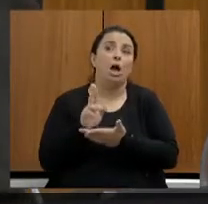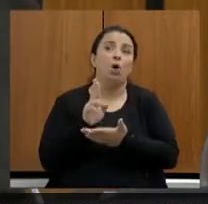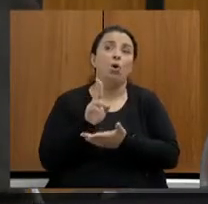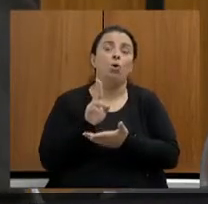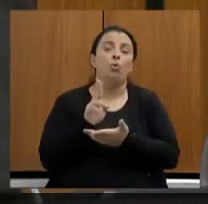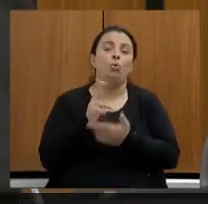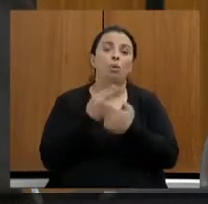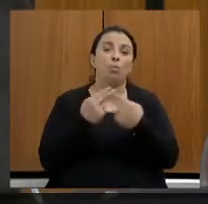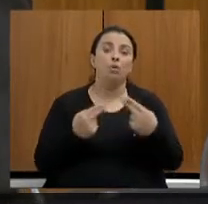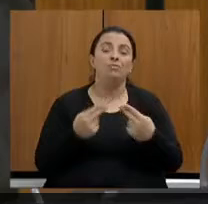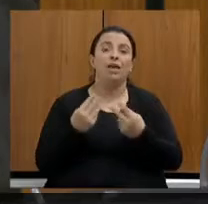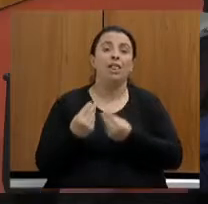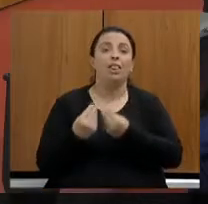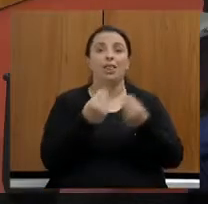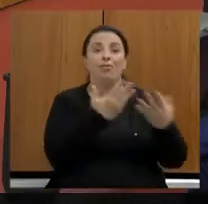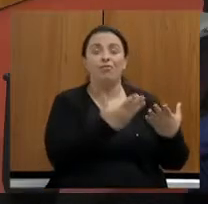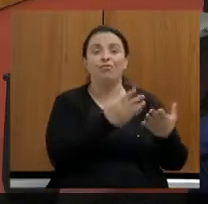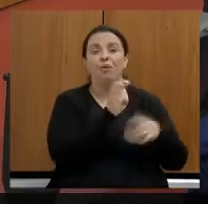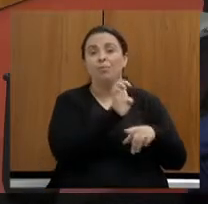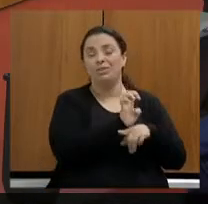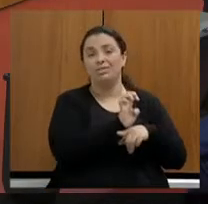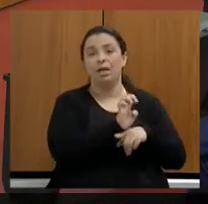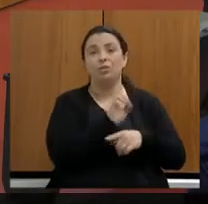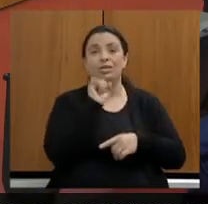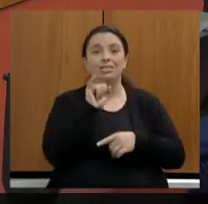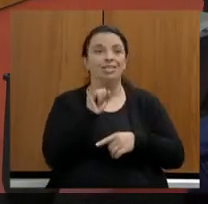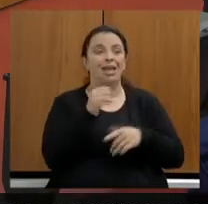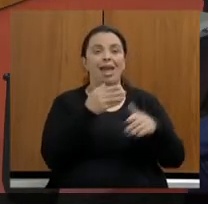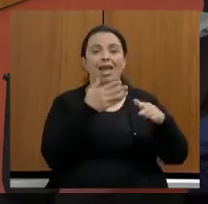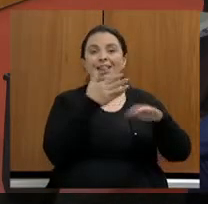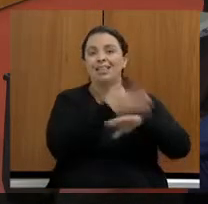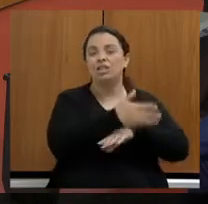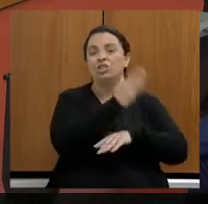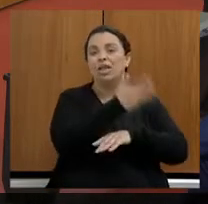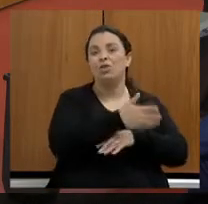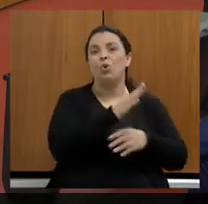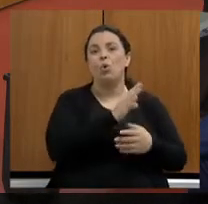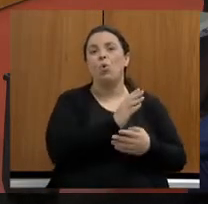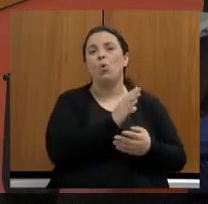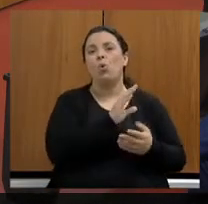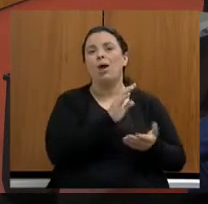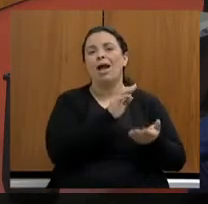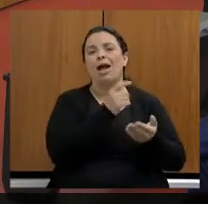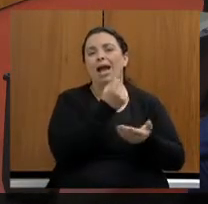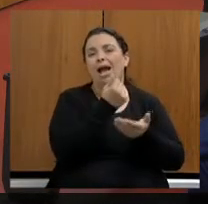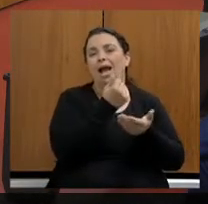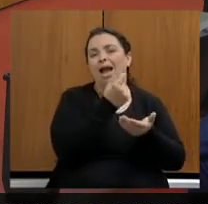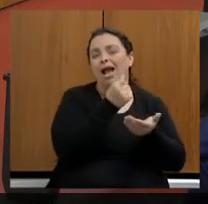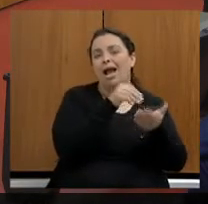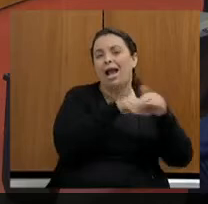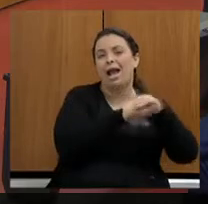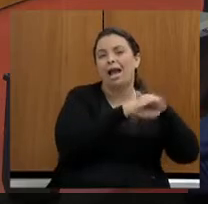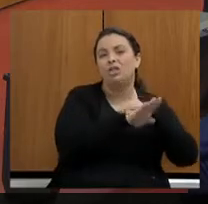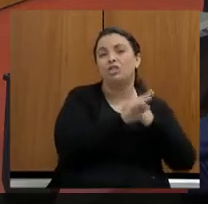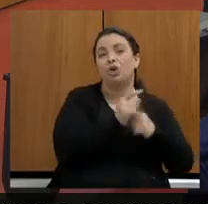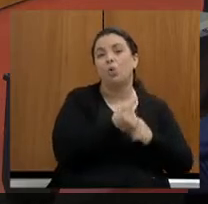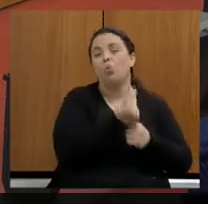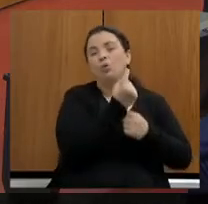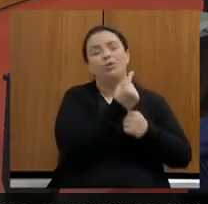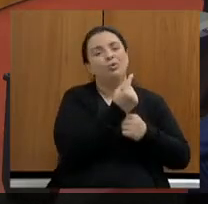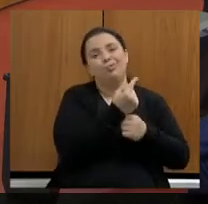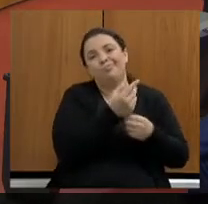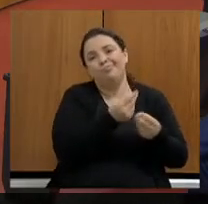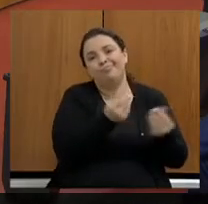ficar aí no caixa único já era eu não sei disso então nós precisamos de circuito a fazer a reforma do